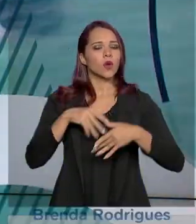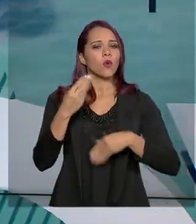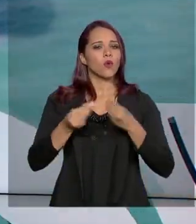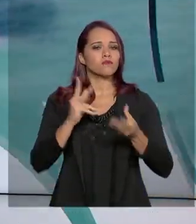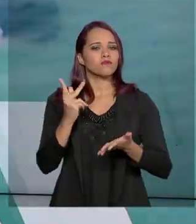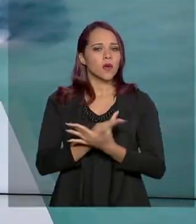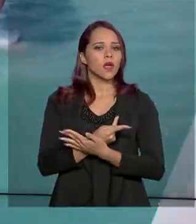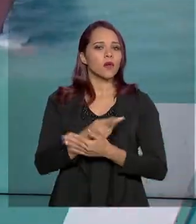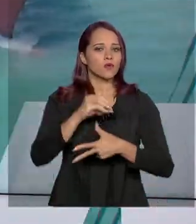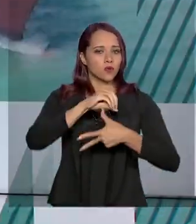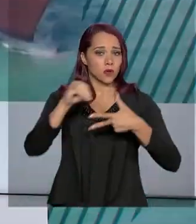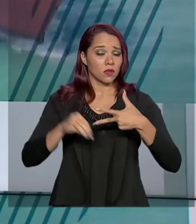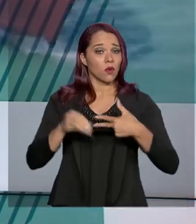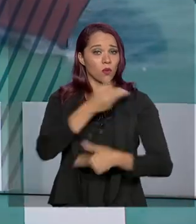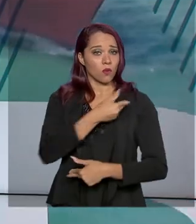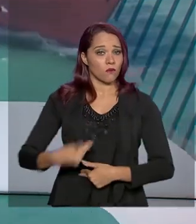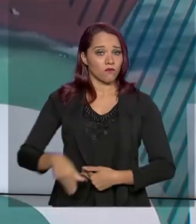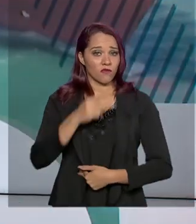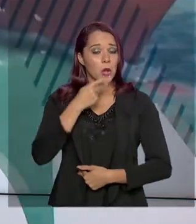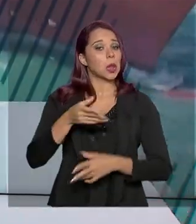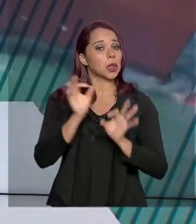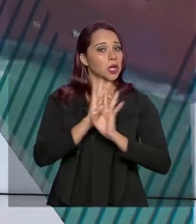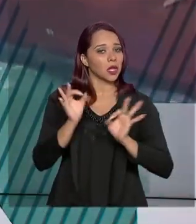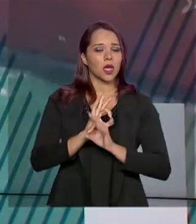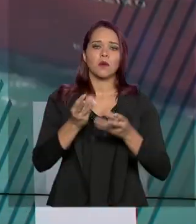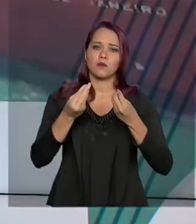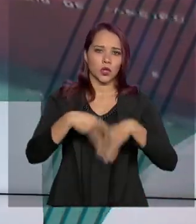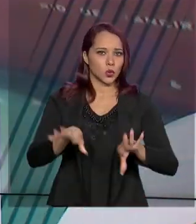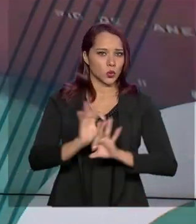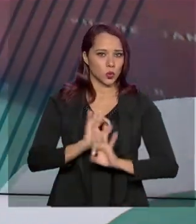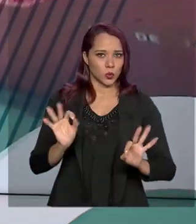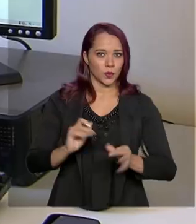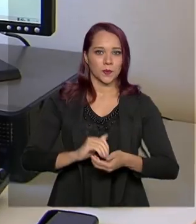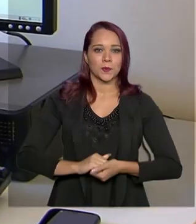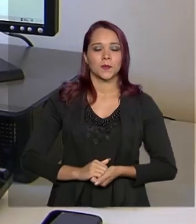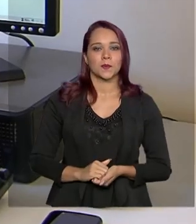E o Governo reforça que nenhum candidato será prejudicado.